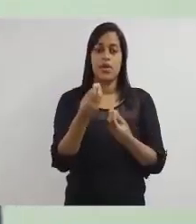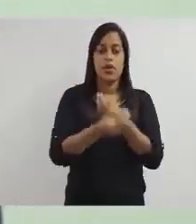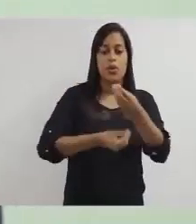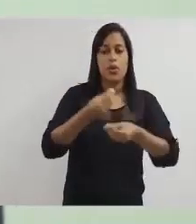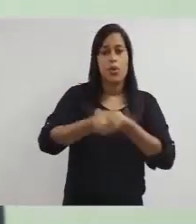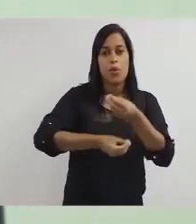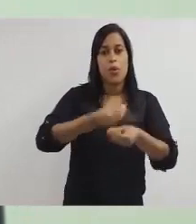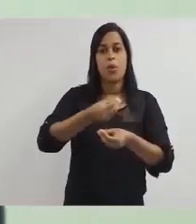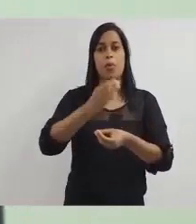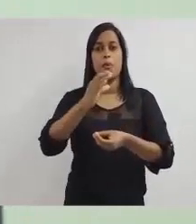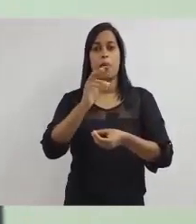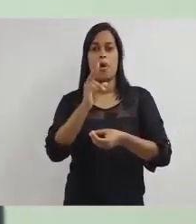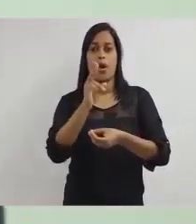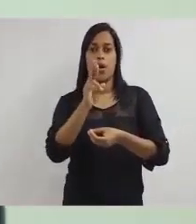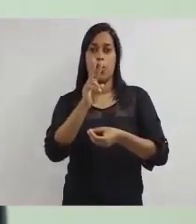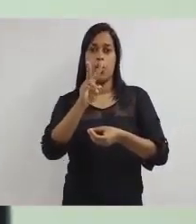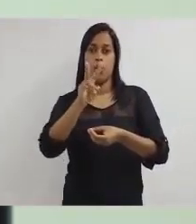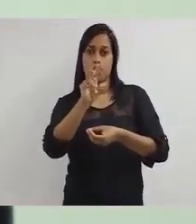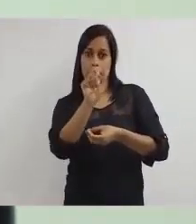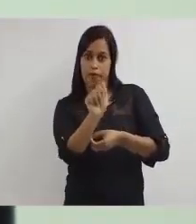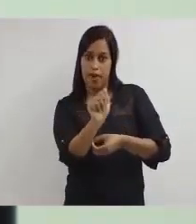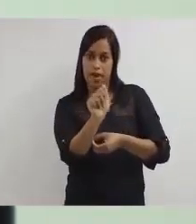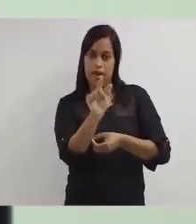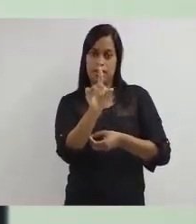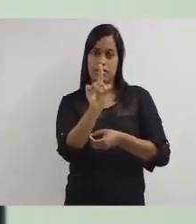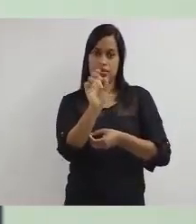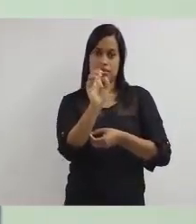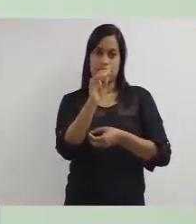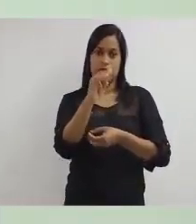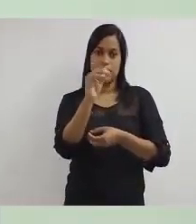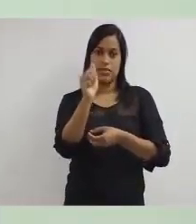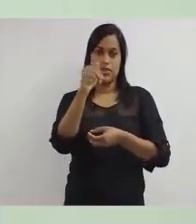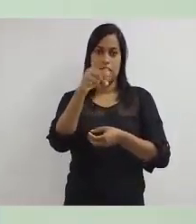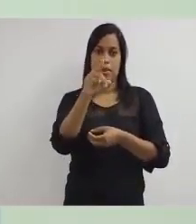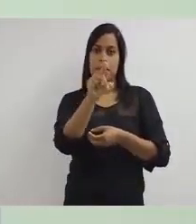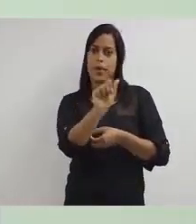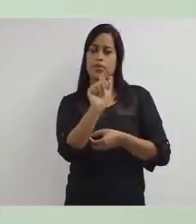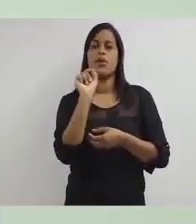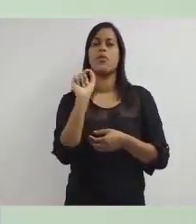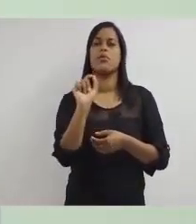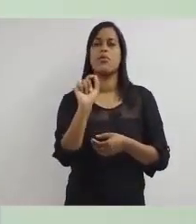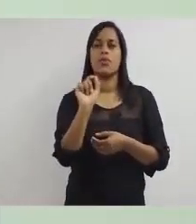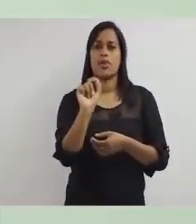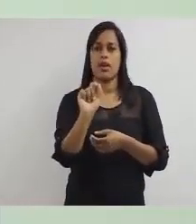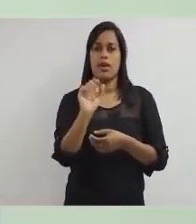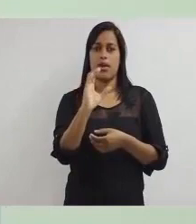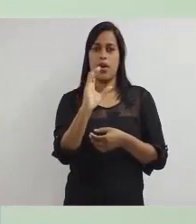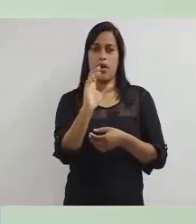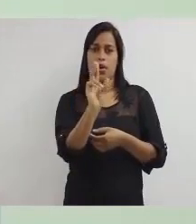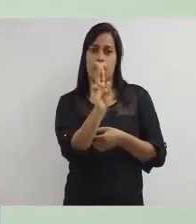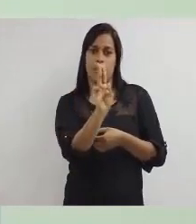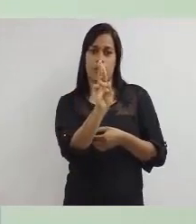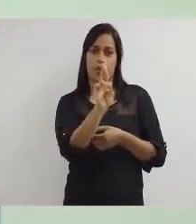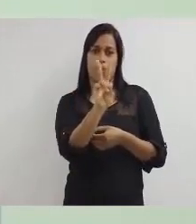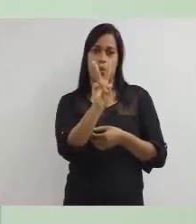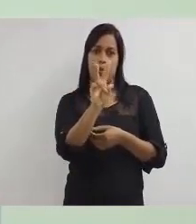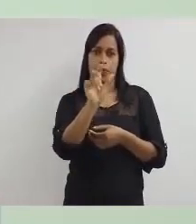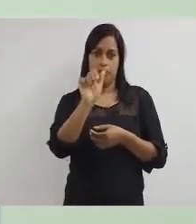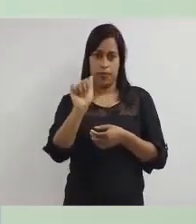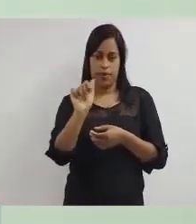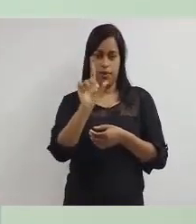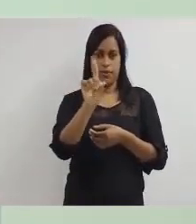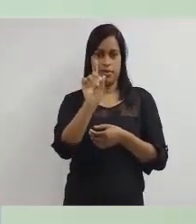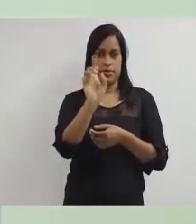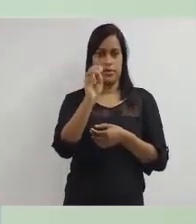de curva de demanda. E aí, o que é a curva de demanda? É uma relação gráfica